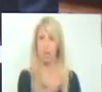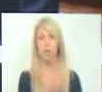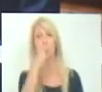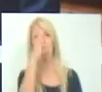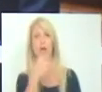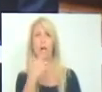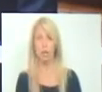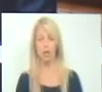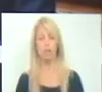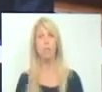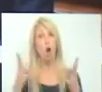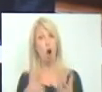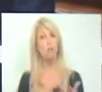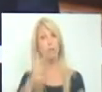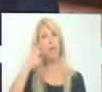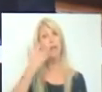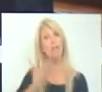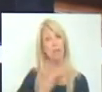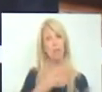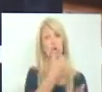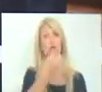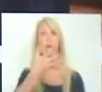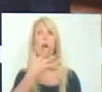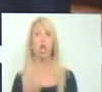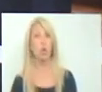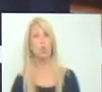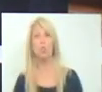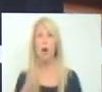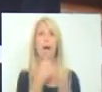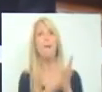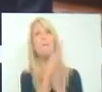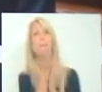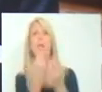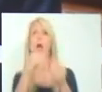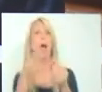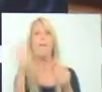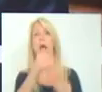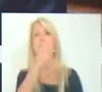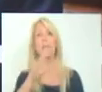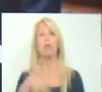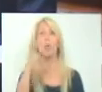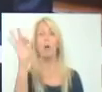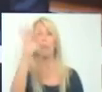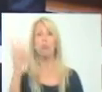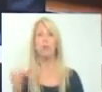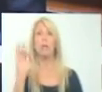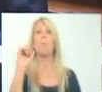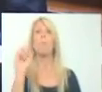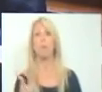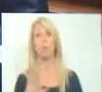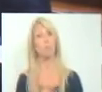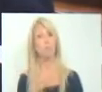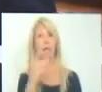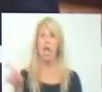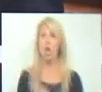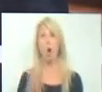que o déficit de 2012 ficará, sem medidas, o ANOF, em pelo menos 7,4% do PIB, ou seja,